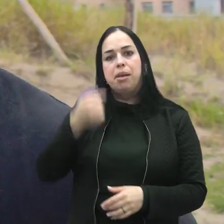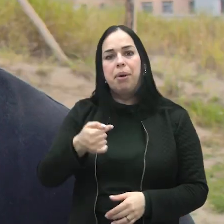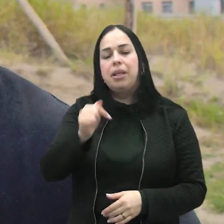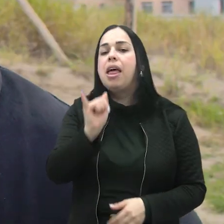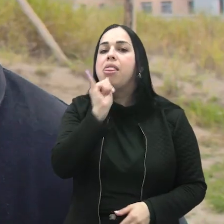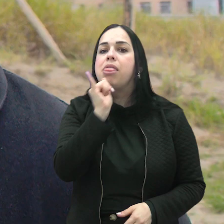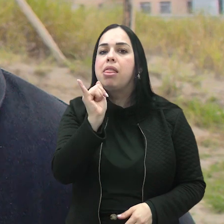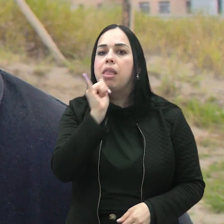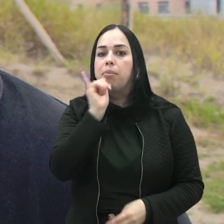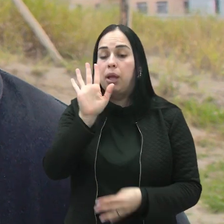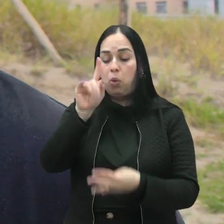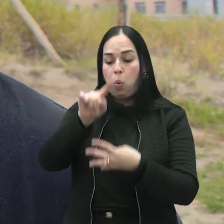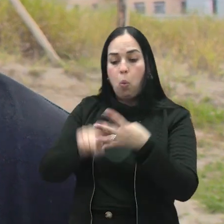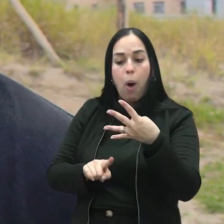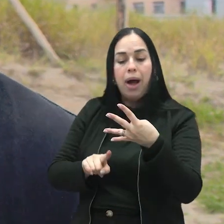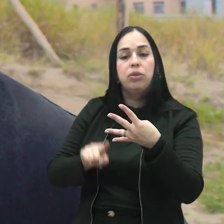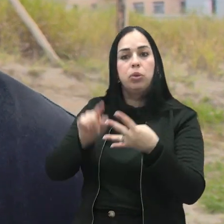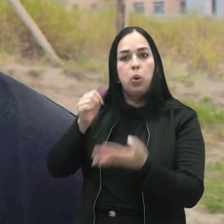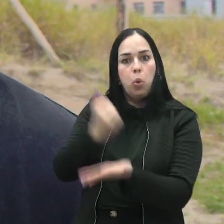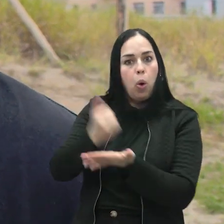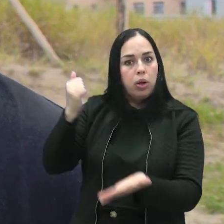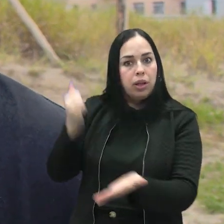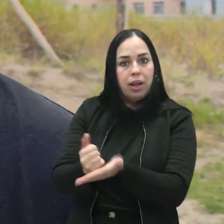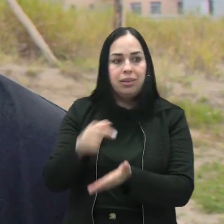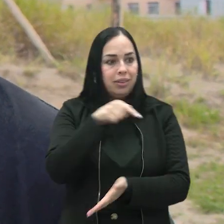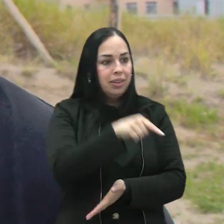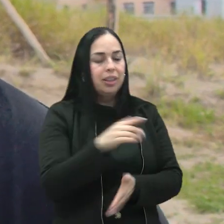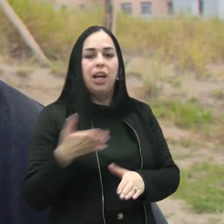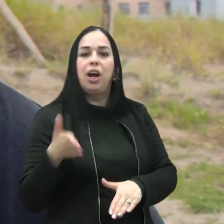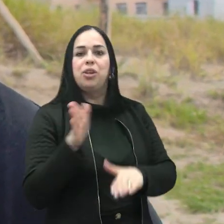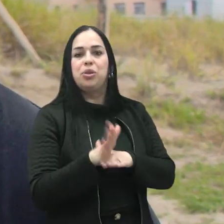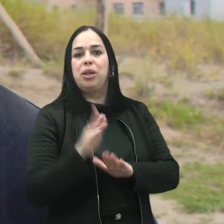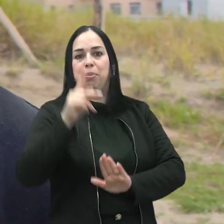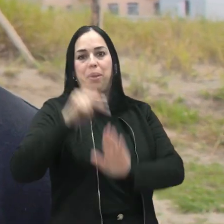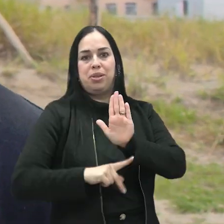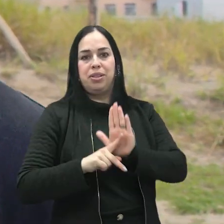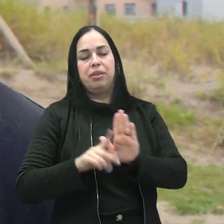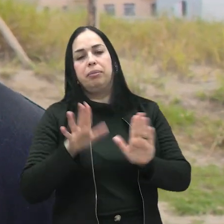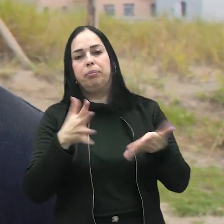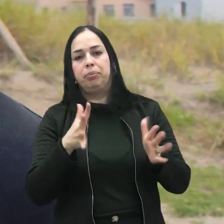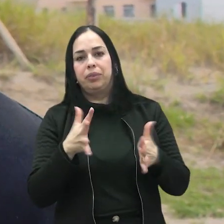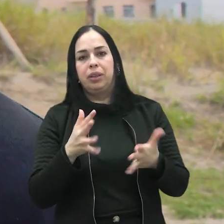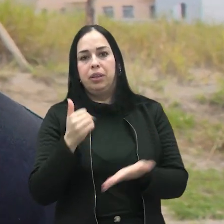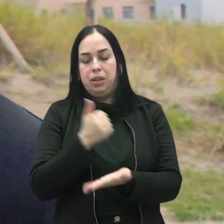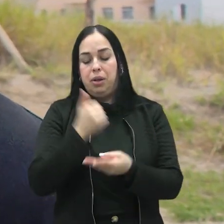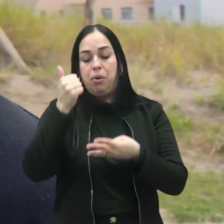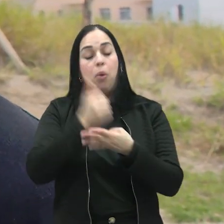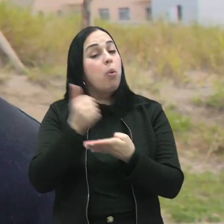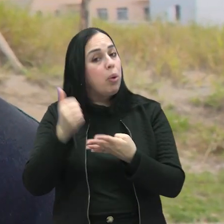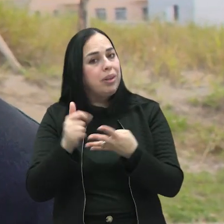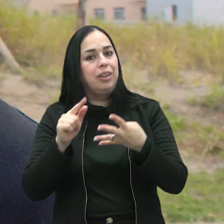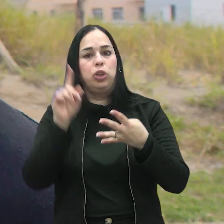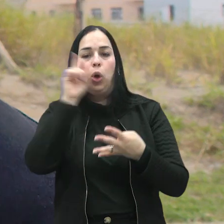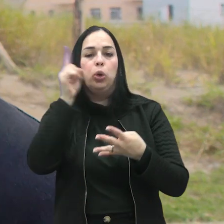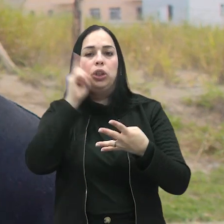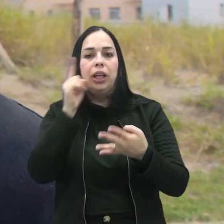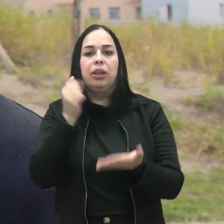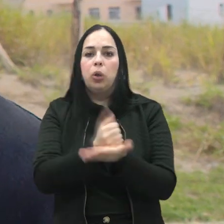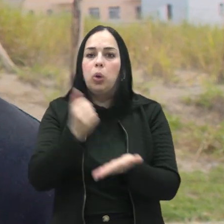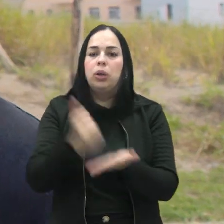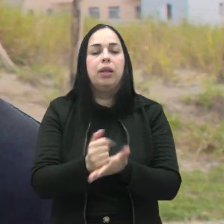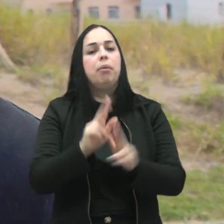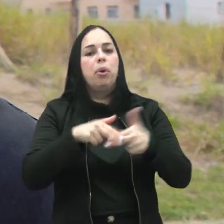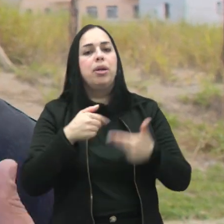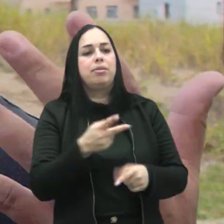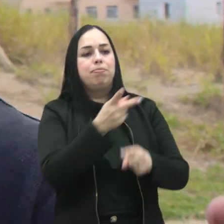Essa semana, por exemplo, nós estamos com 4 contratos aqui voltados para clientes voltados ao Minha Casa Minha Vida. Nós estamos falando de praticamente aí um contrato por dia.